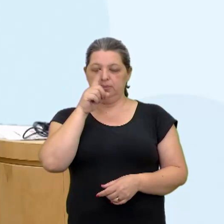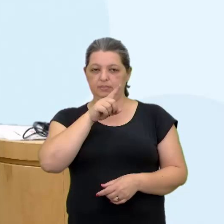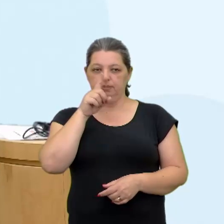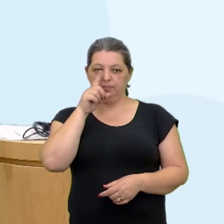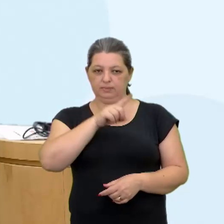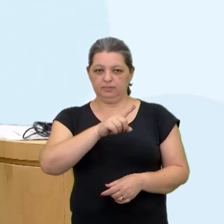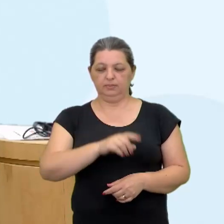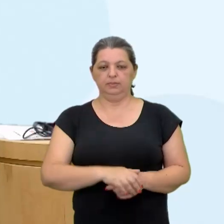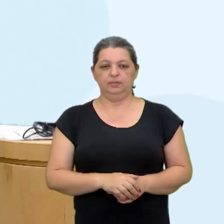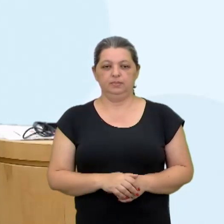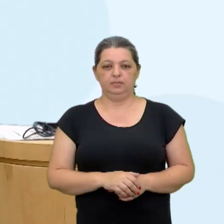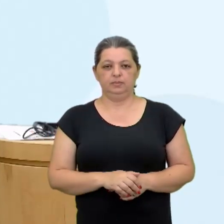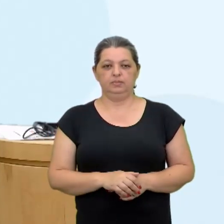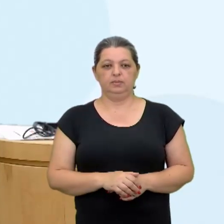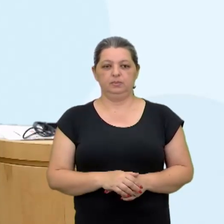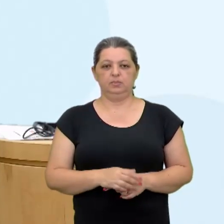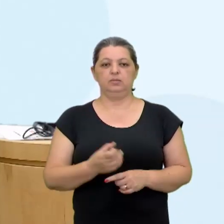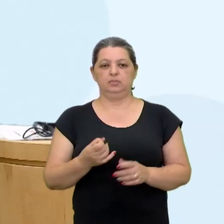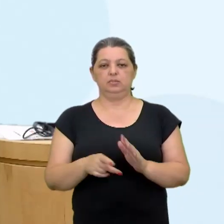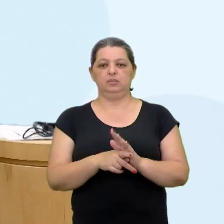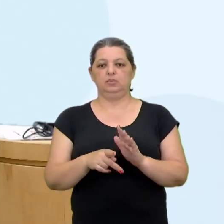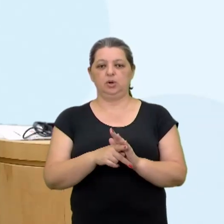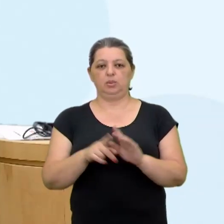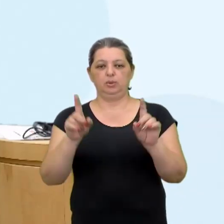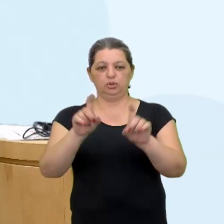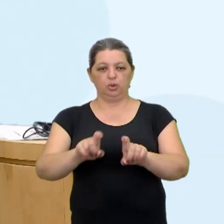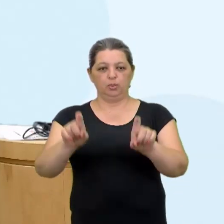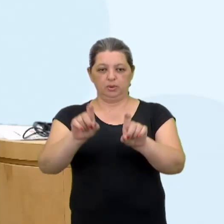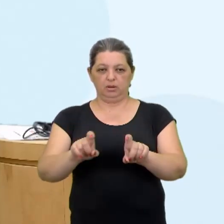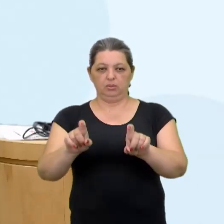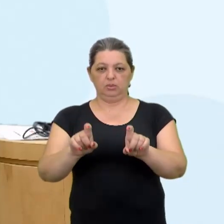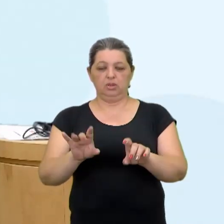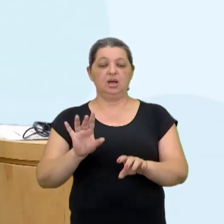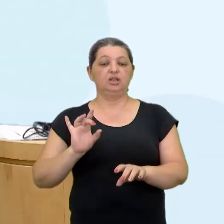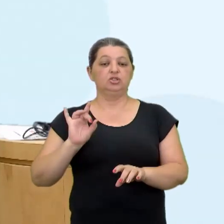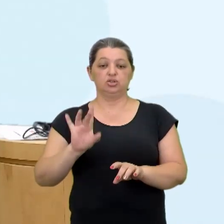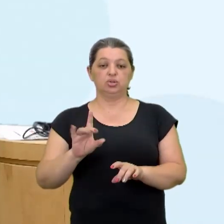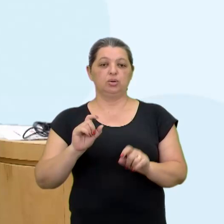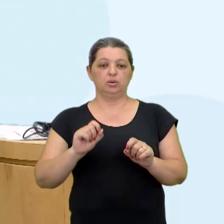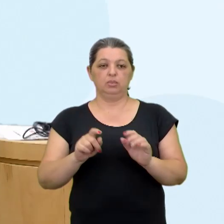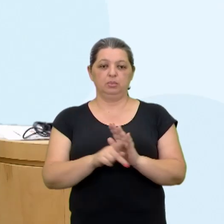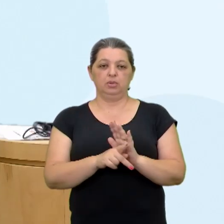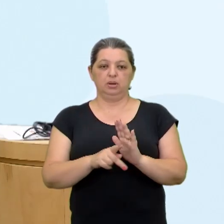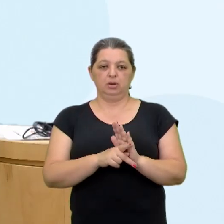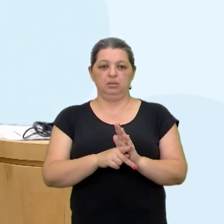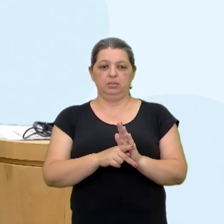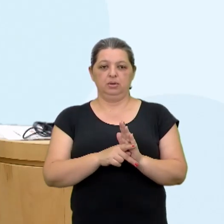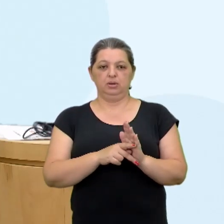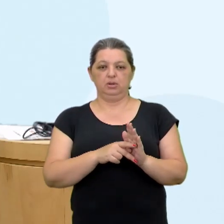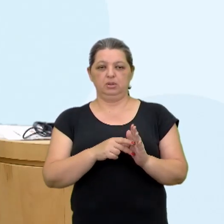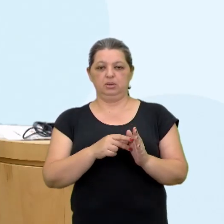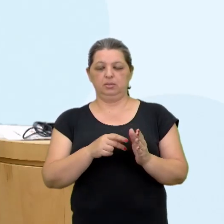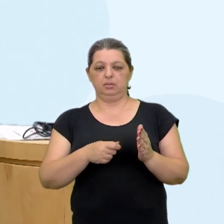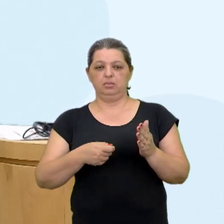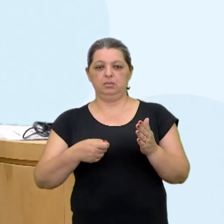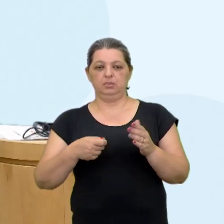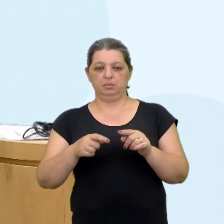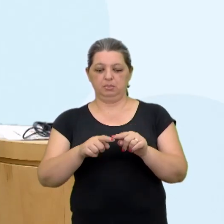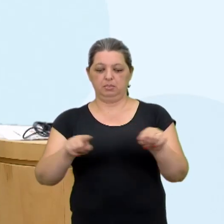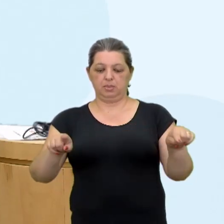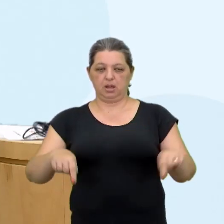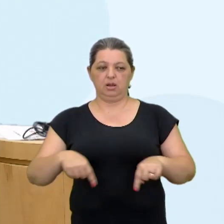né, essa primeira rodagem no computador. E aí, ele vai só, nessa placa aqui, fazer a interpretação dos